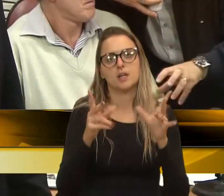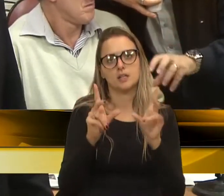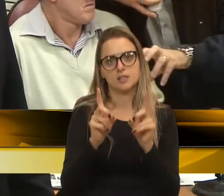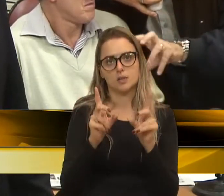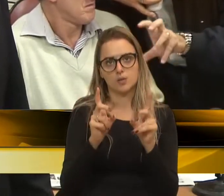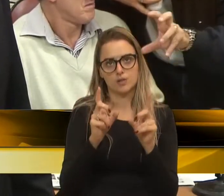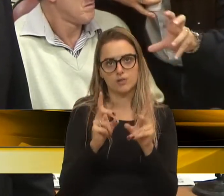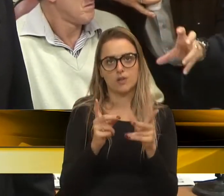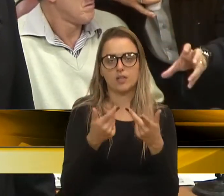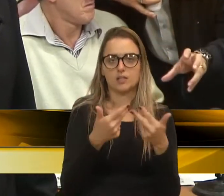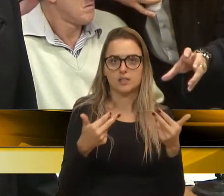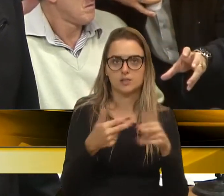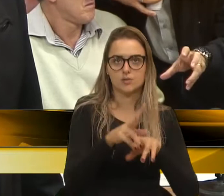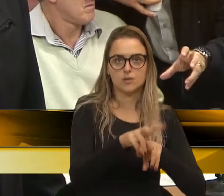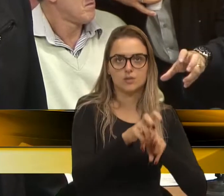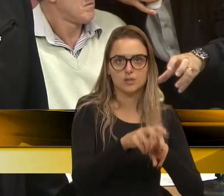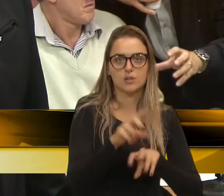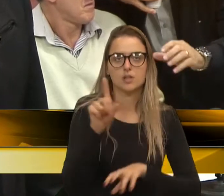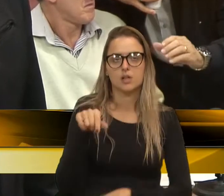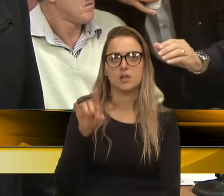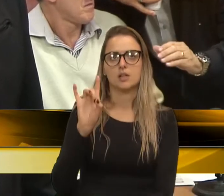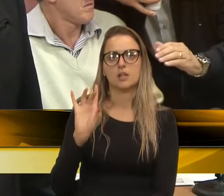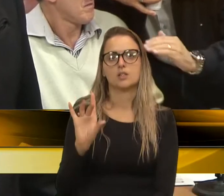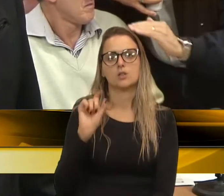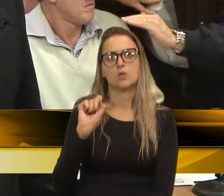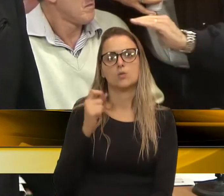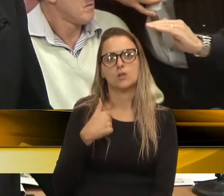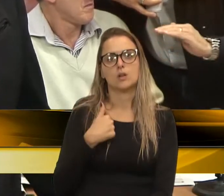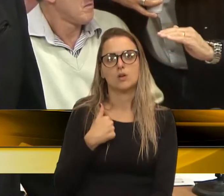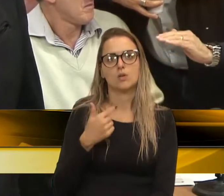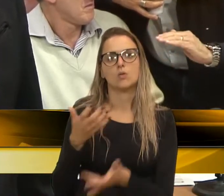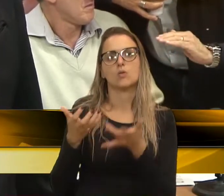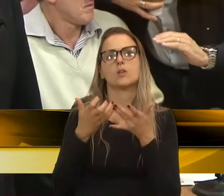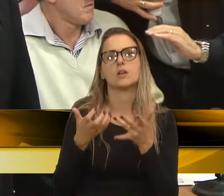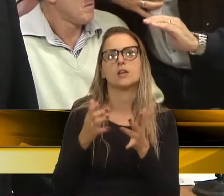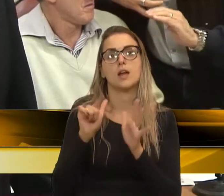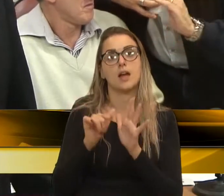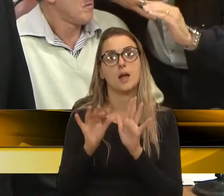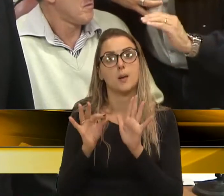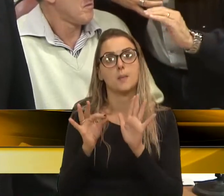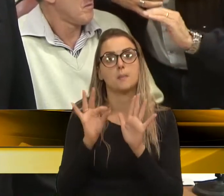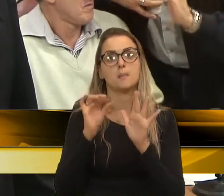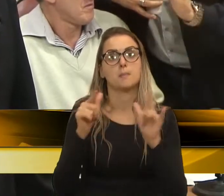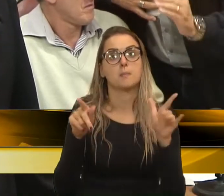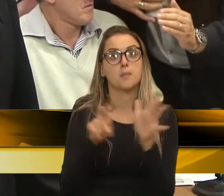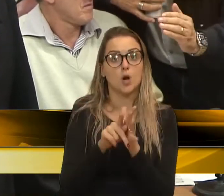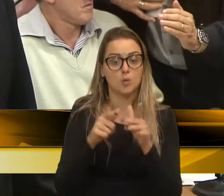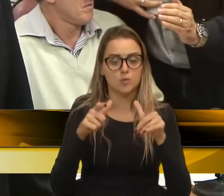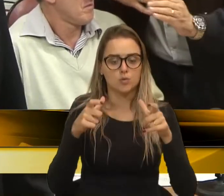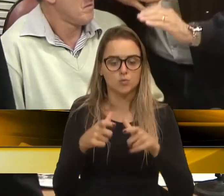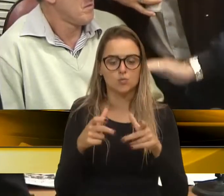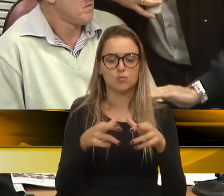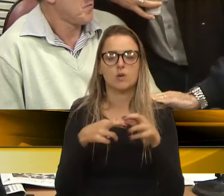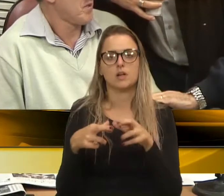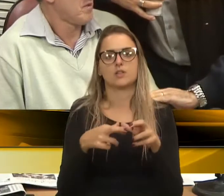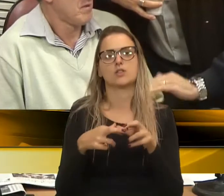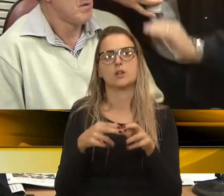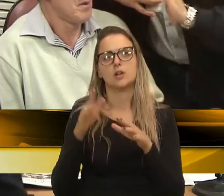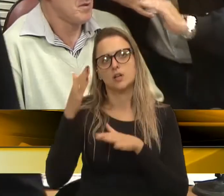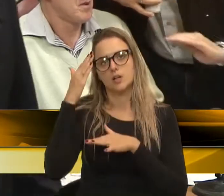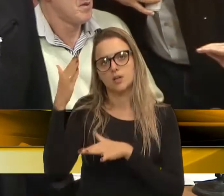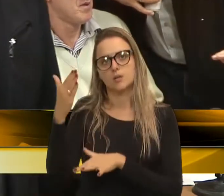questão agrícola. Então era isso que é pontual, mas de grande interesse, né?